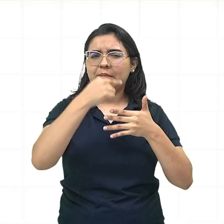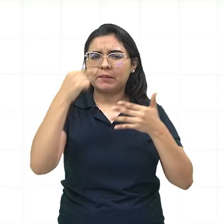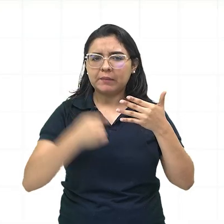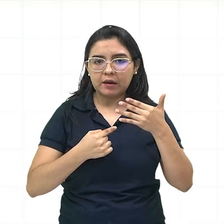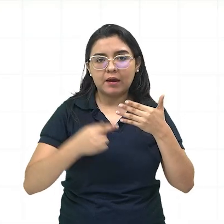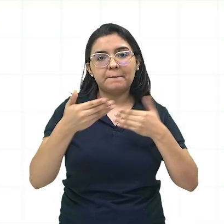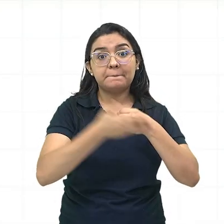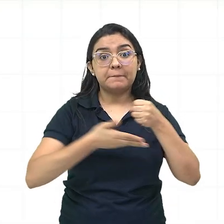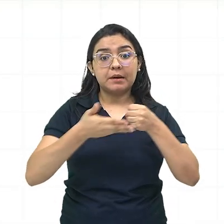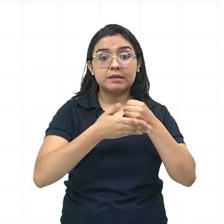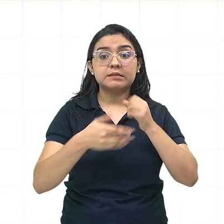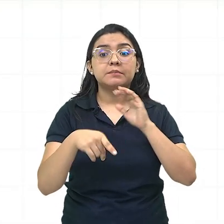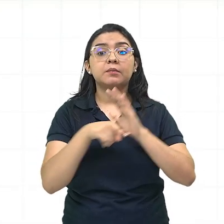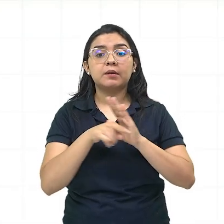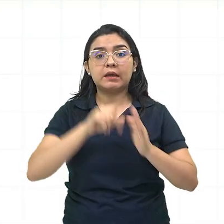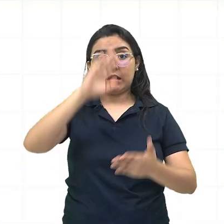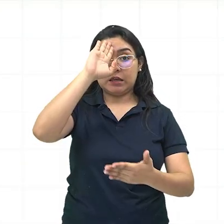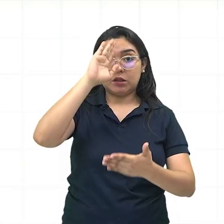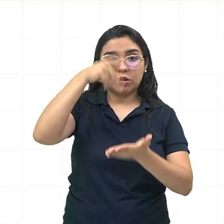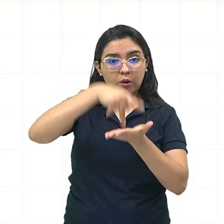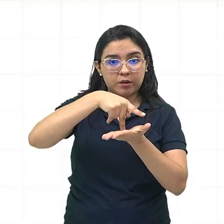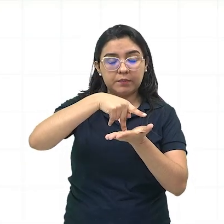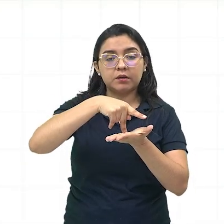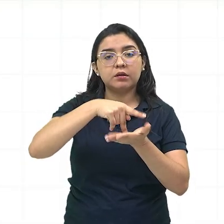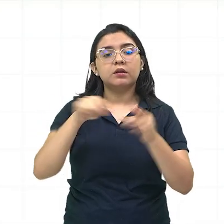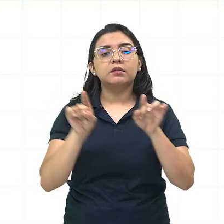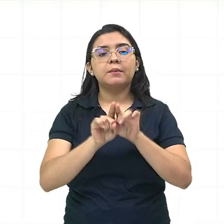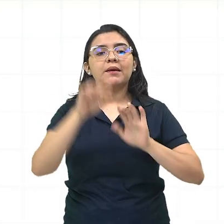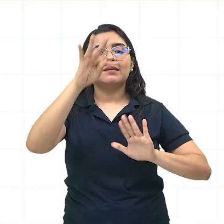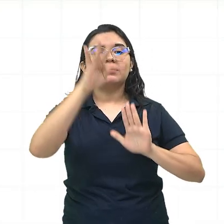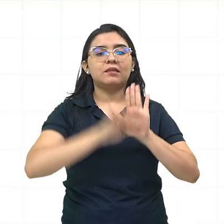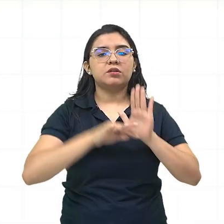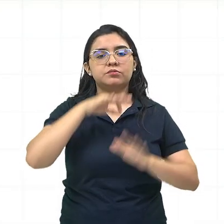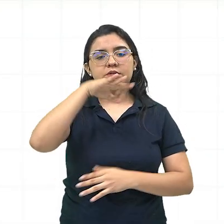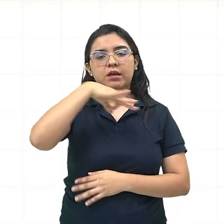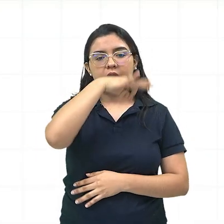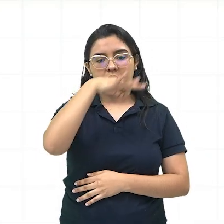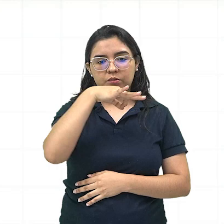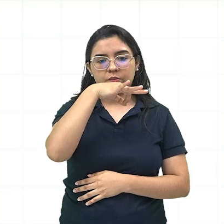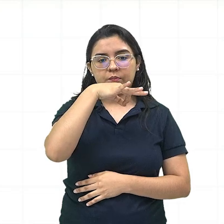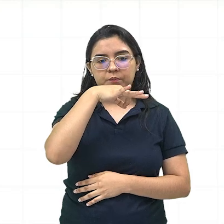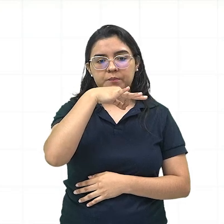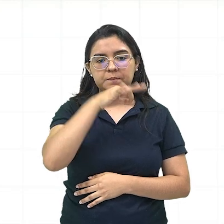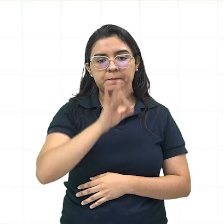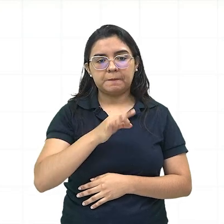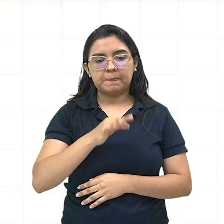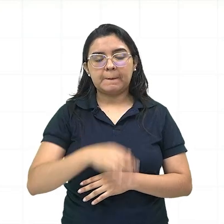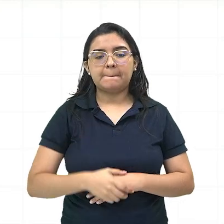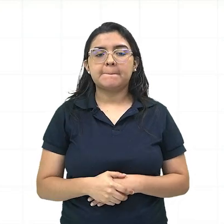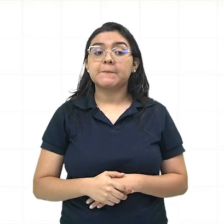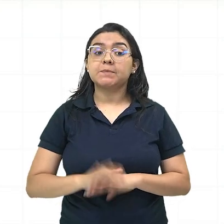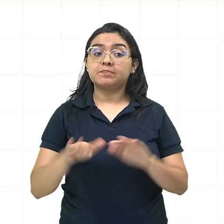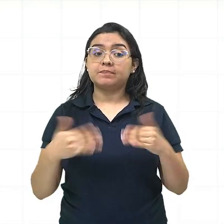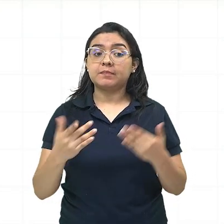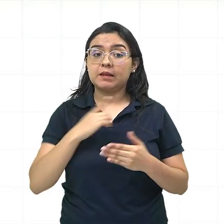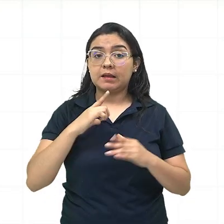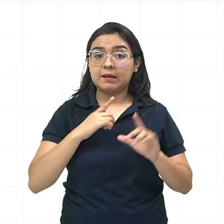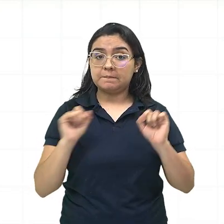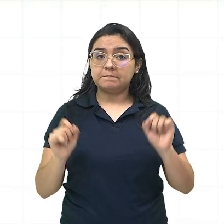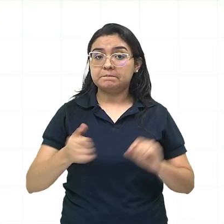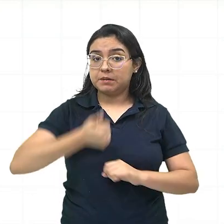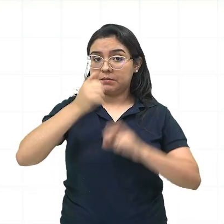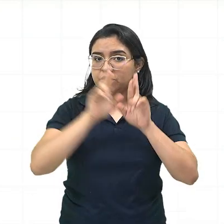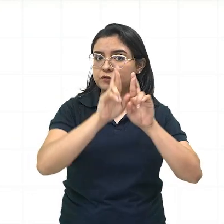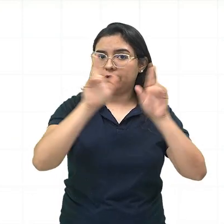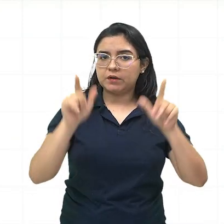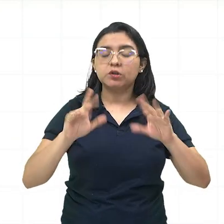é baseada em dogmas e textos sagrados, olha só, então nós temos essa primeira